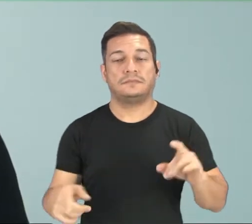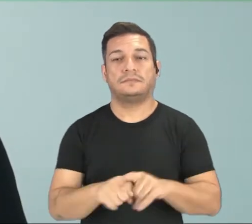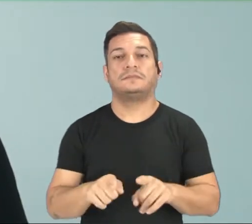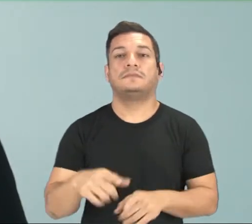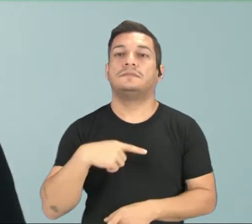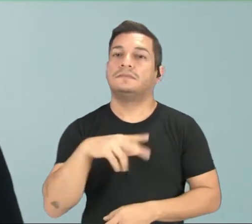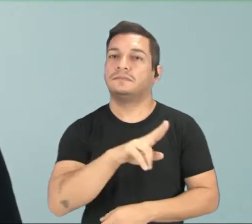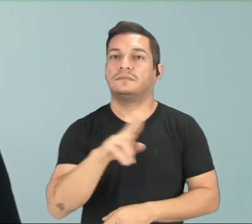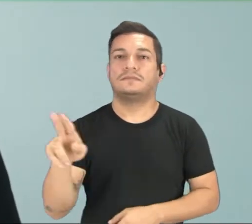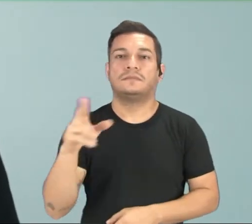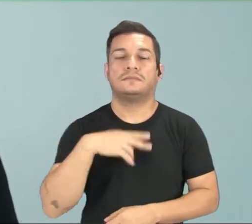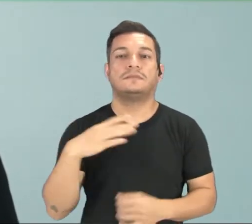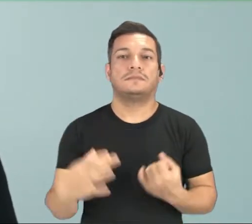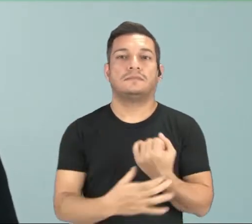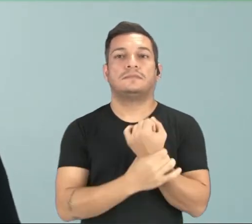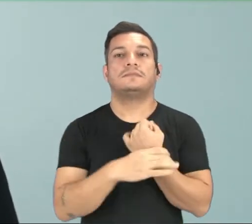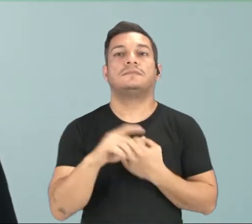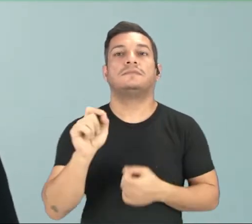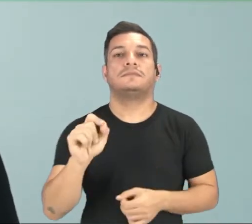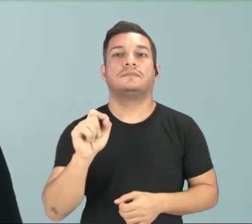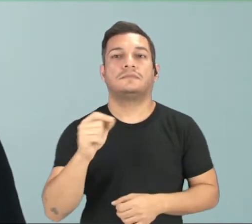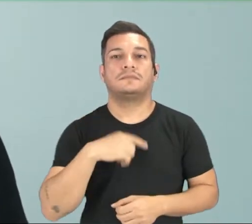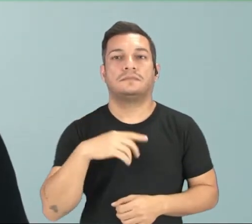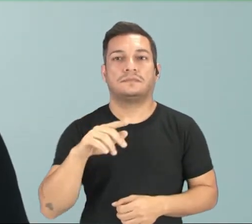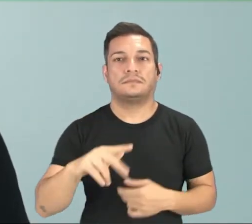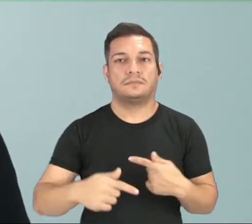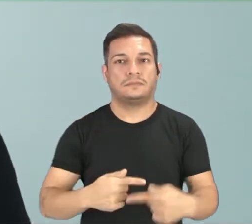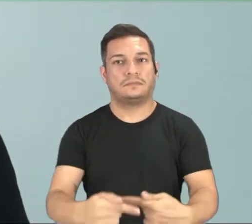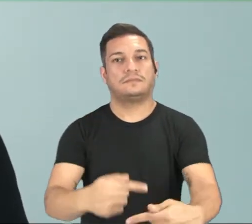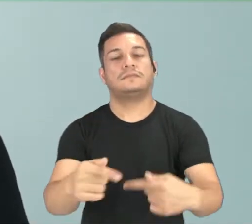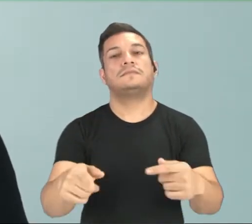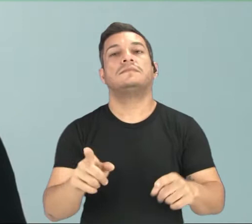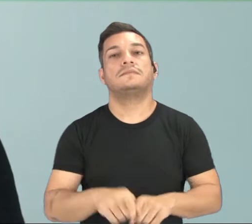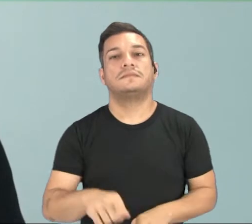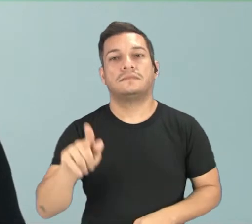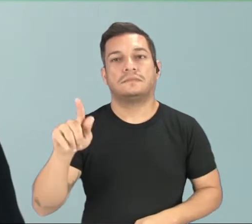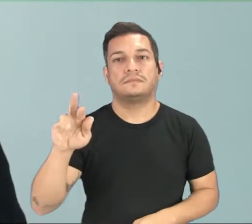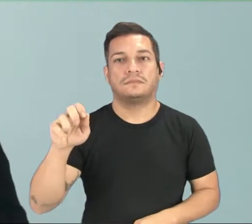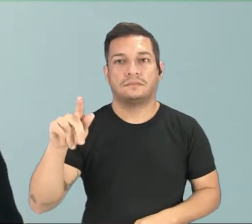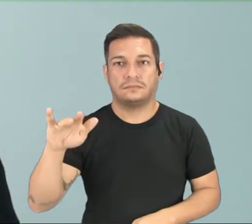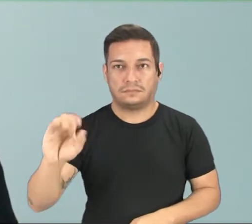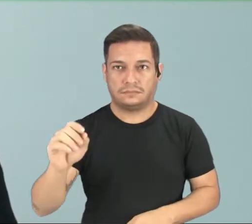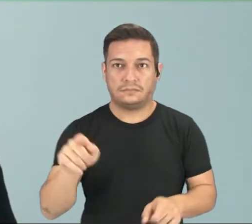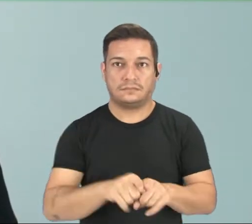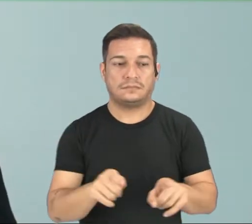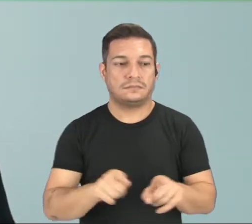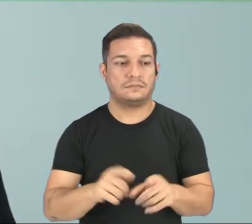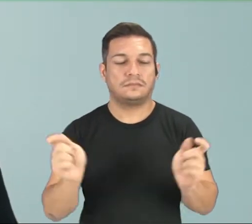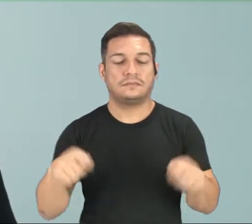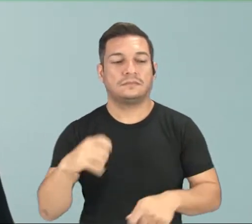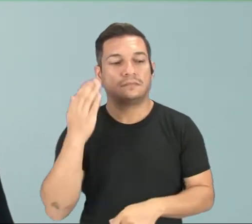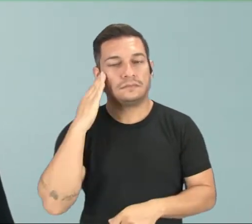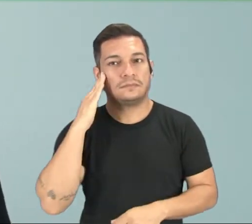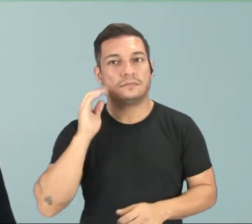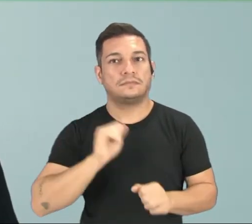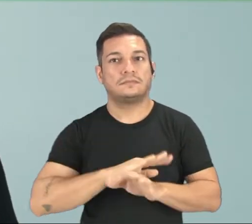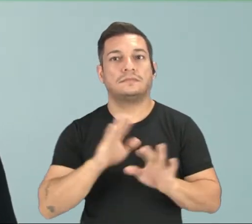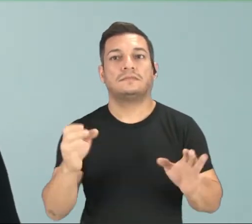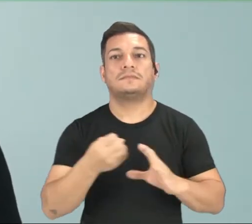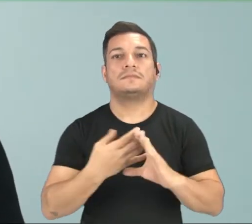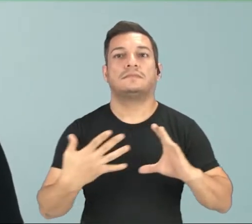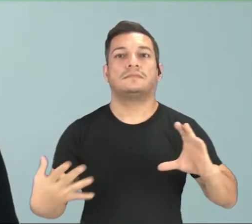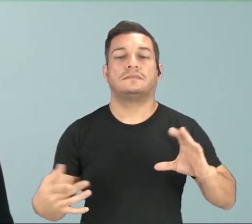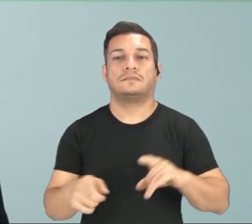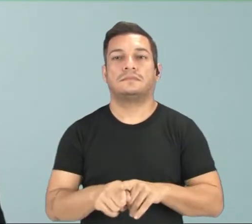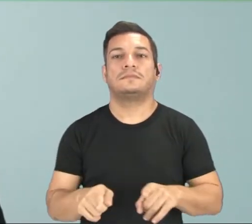um nomezinho, né? Ele garante a nossa hereditariedade, ou seja, a possibilidade, a capacidade de a gente passar nossas características